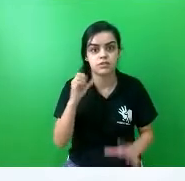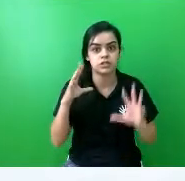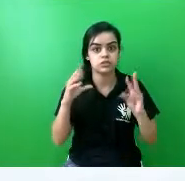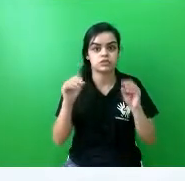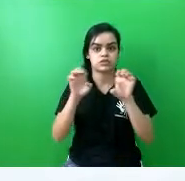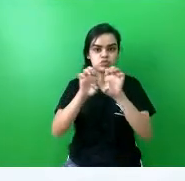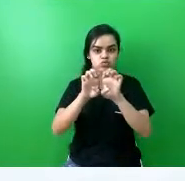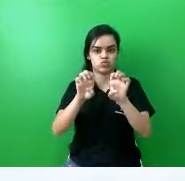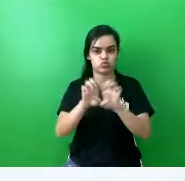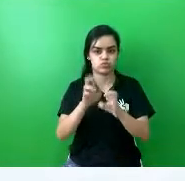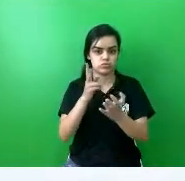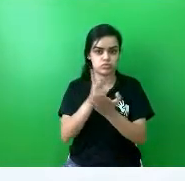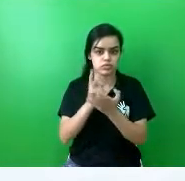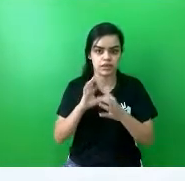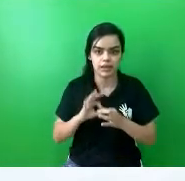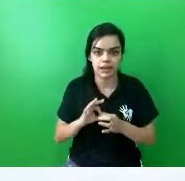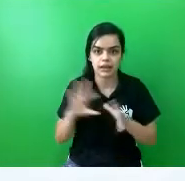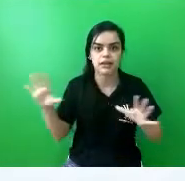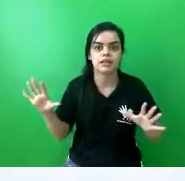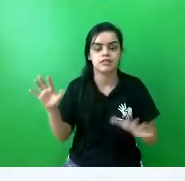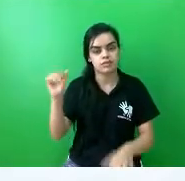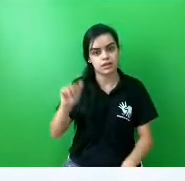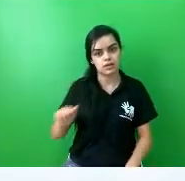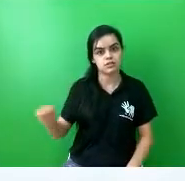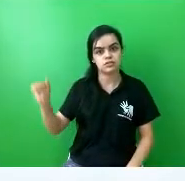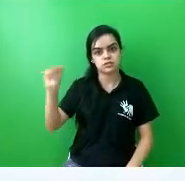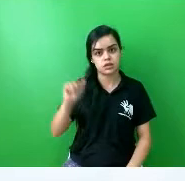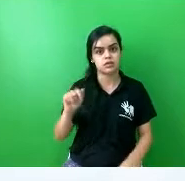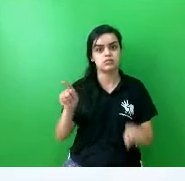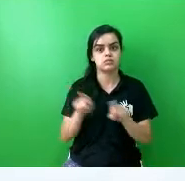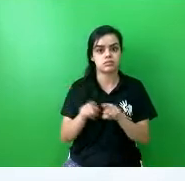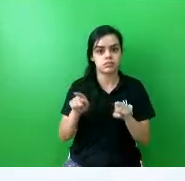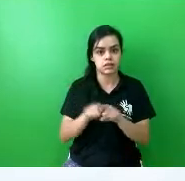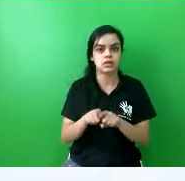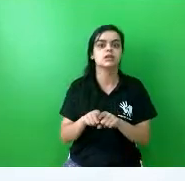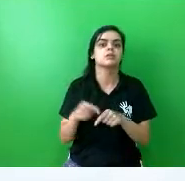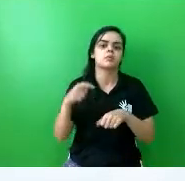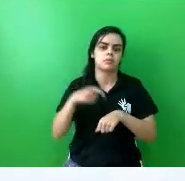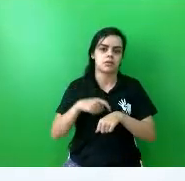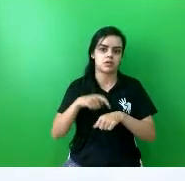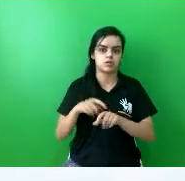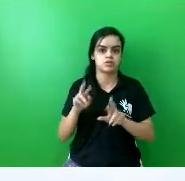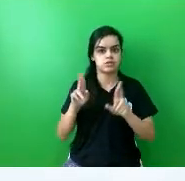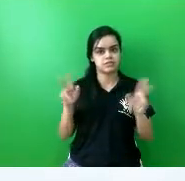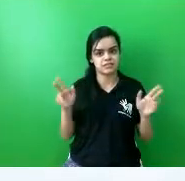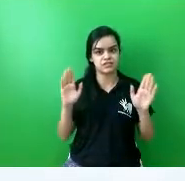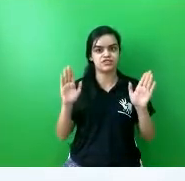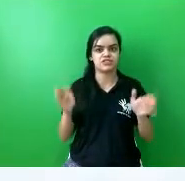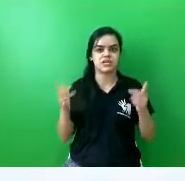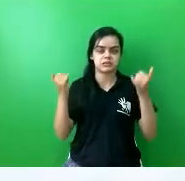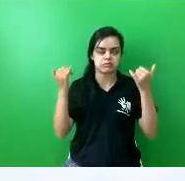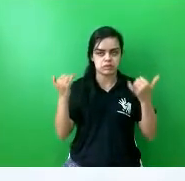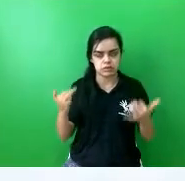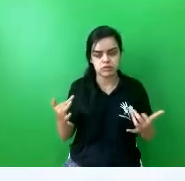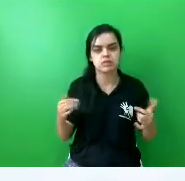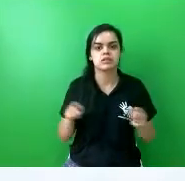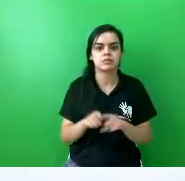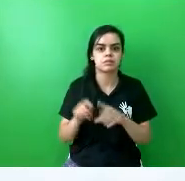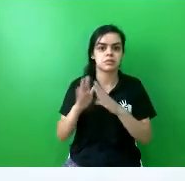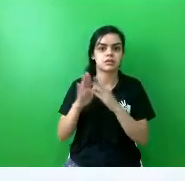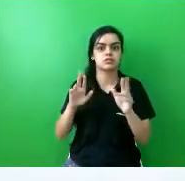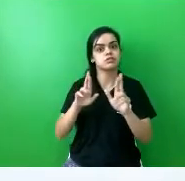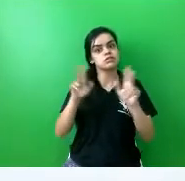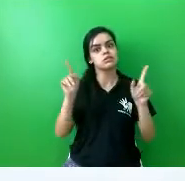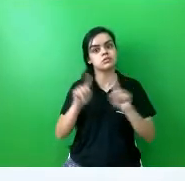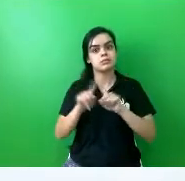do sindicato continua disponível a você, associado metalúrgico. Estamos enfrentando um momento diferente, com atuações diferentes e modelos diferentes, mas